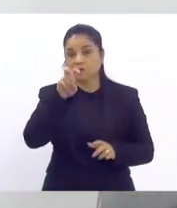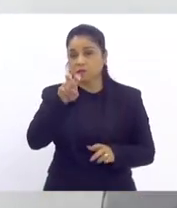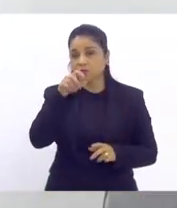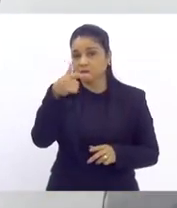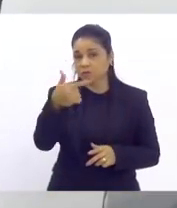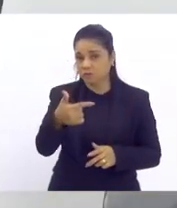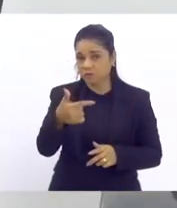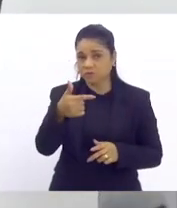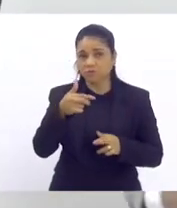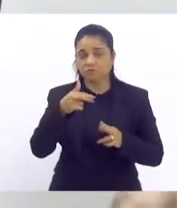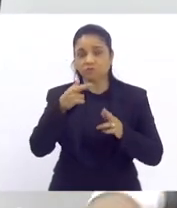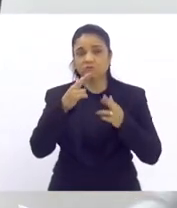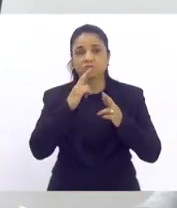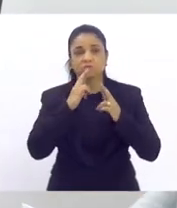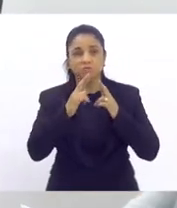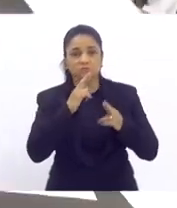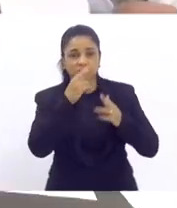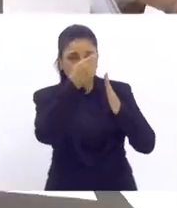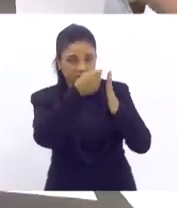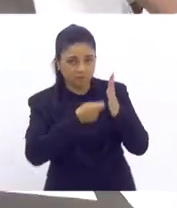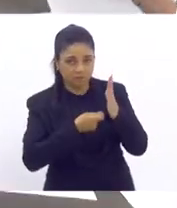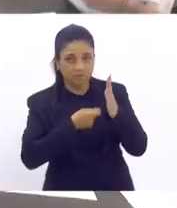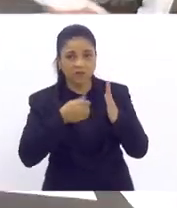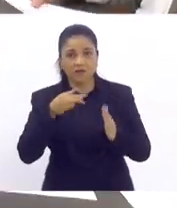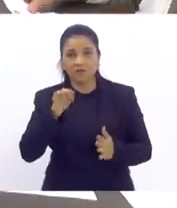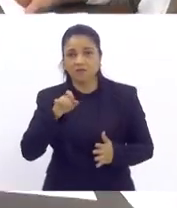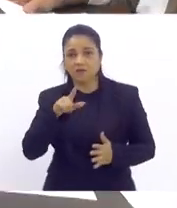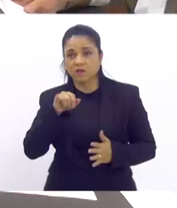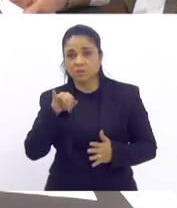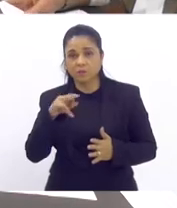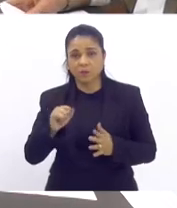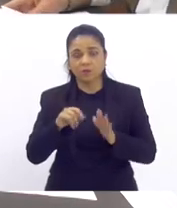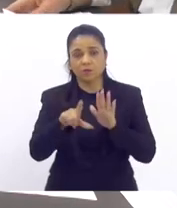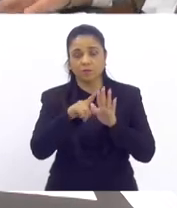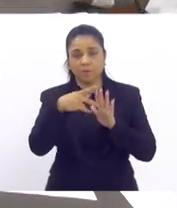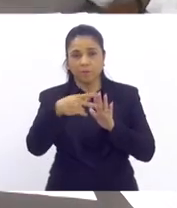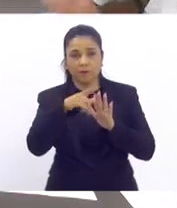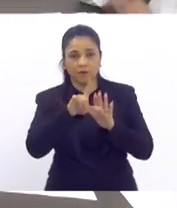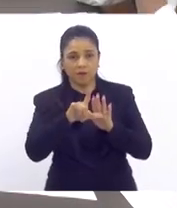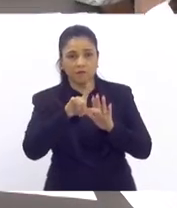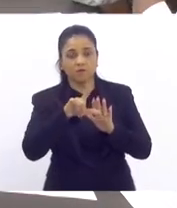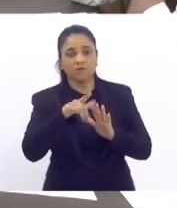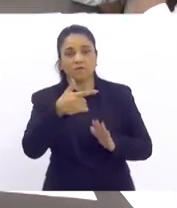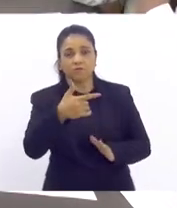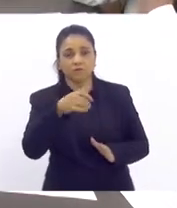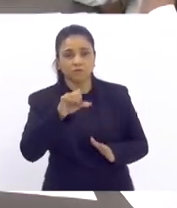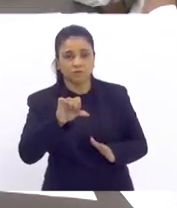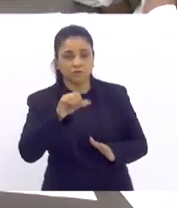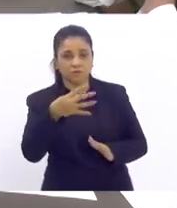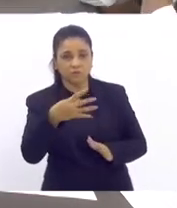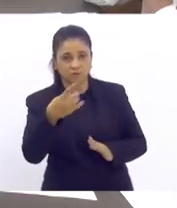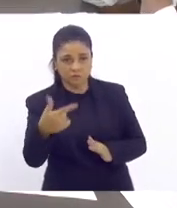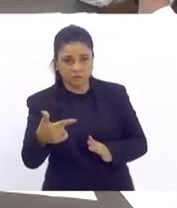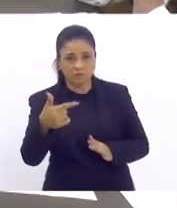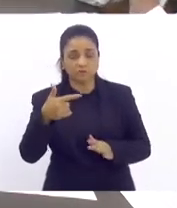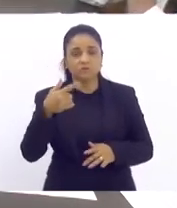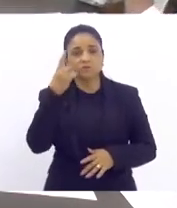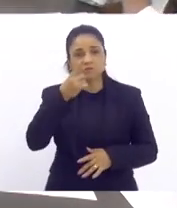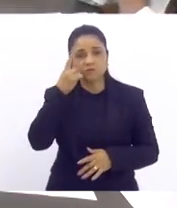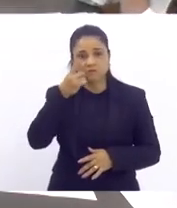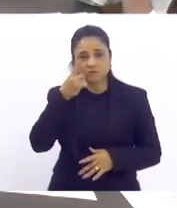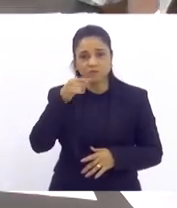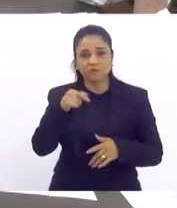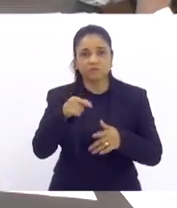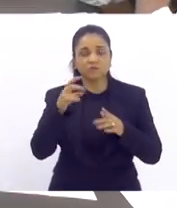relatoria Deputado Filipinho Habib's que é o PL 6479 de 22 de autoria Deputado Marcelo Dino que declara Patrimônio